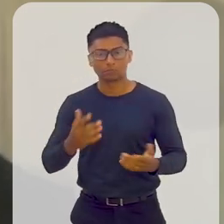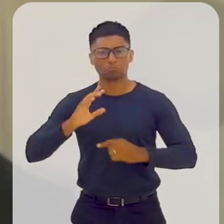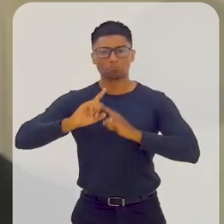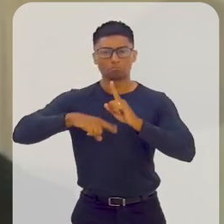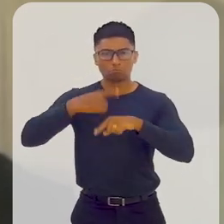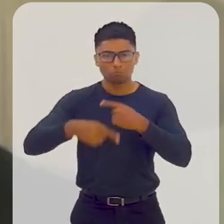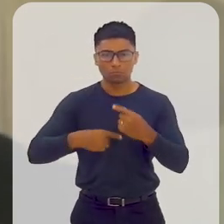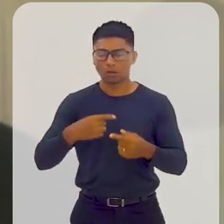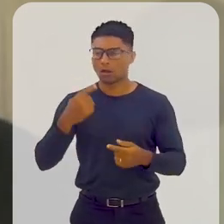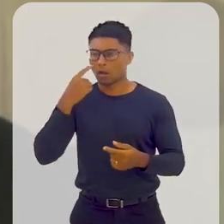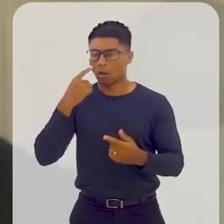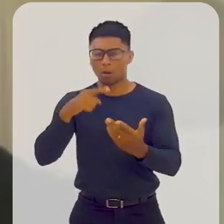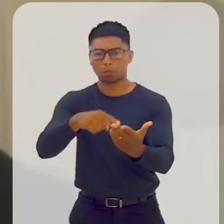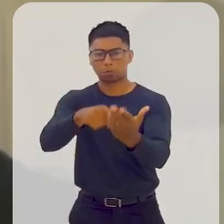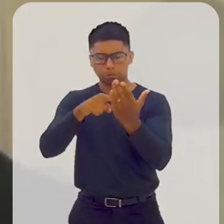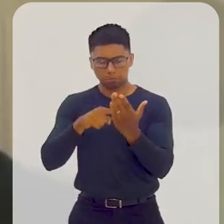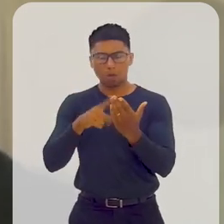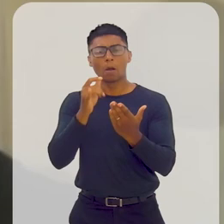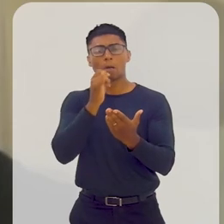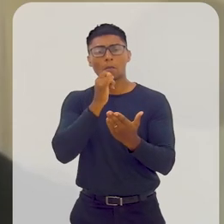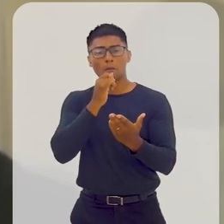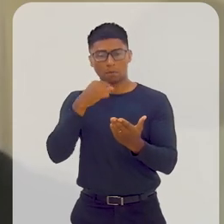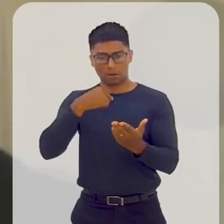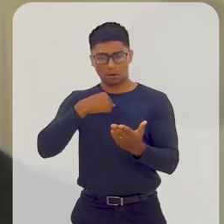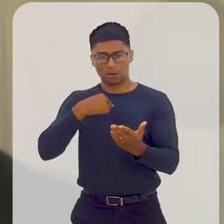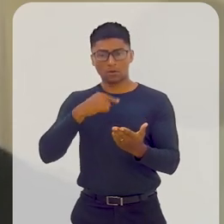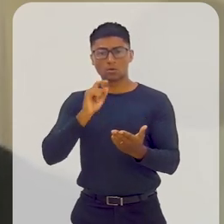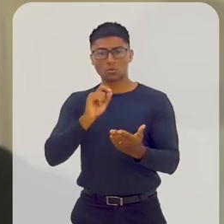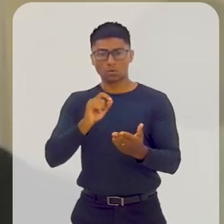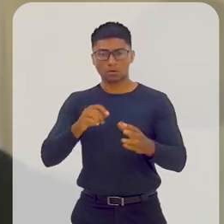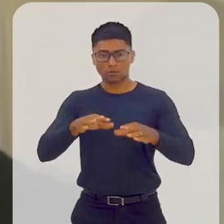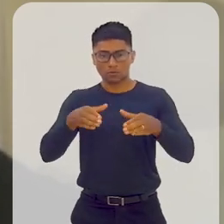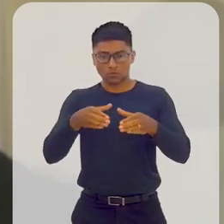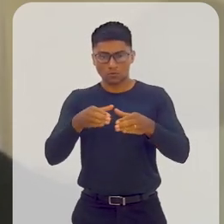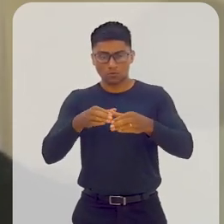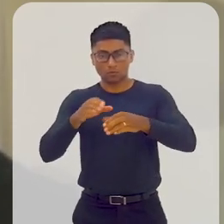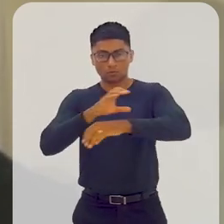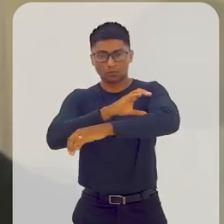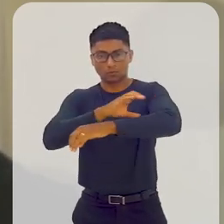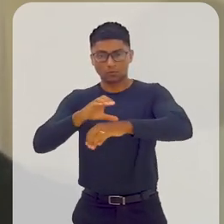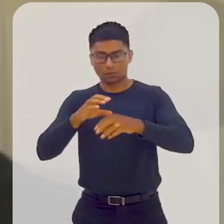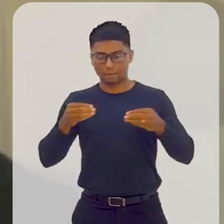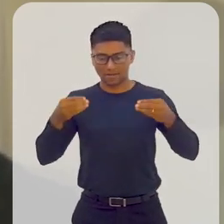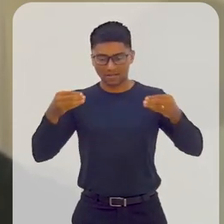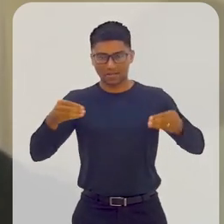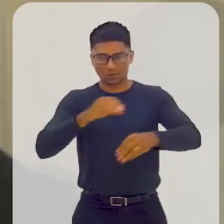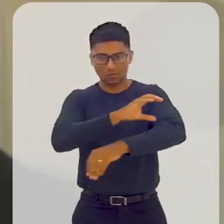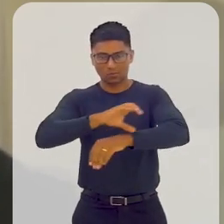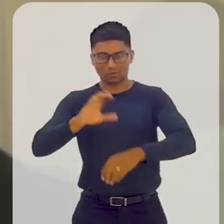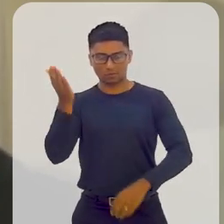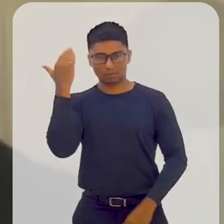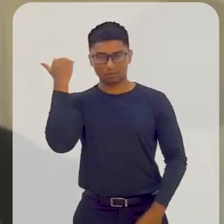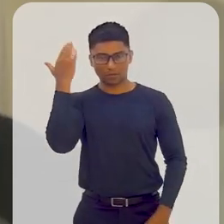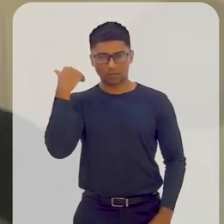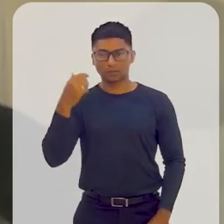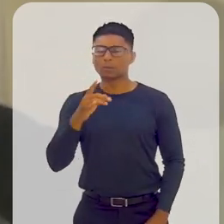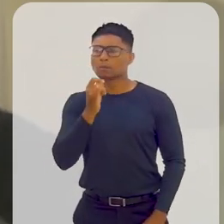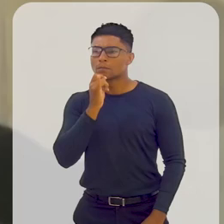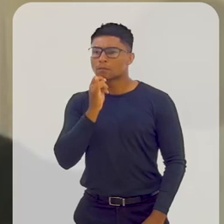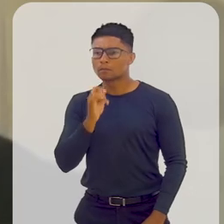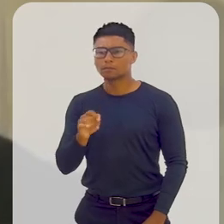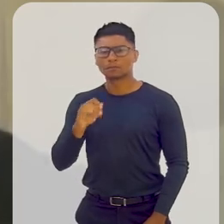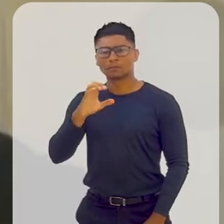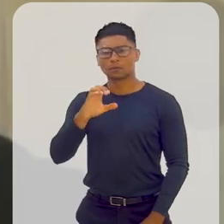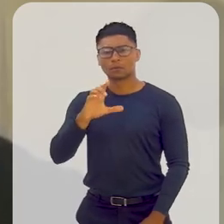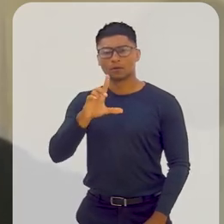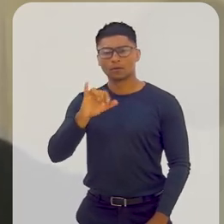gente, eu, por exemplo, sou do Ministério da Agricultura, né, trabalhava nos programas sanitários do Ministério, né? Eu não tenho conhecimento